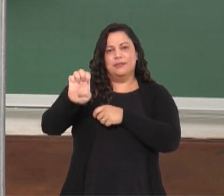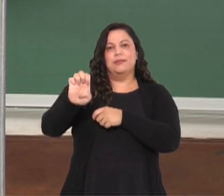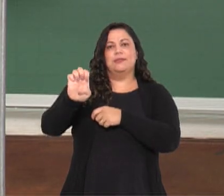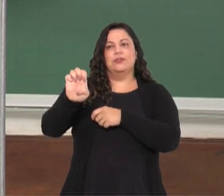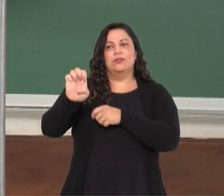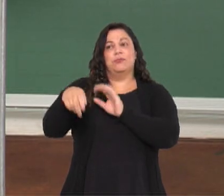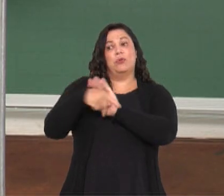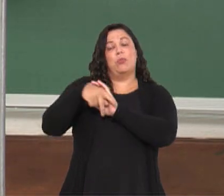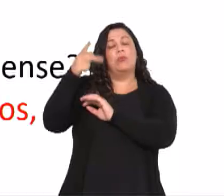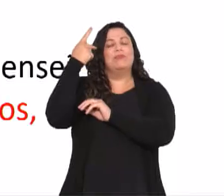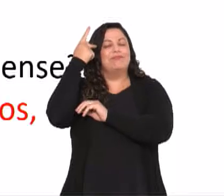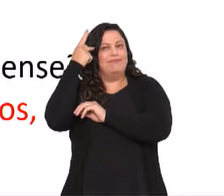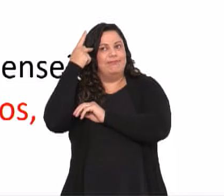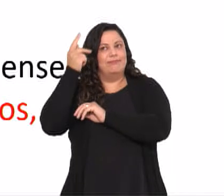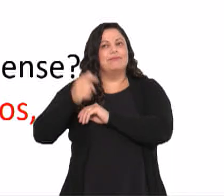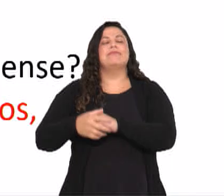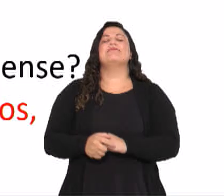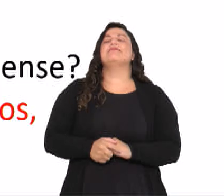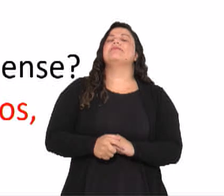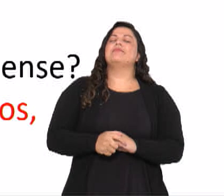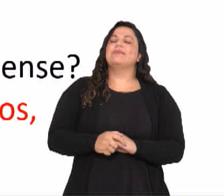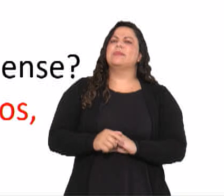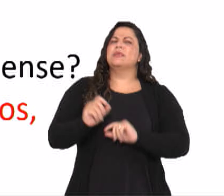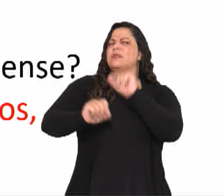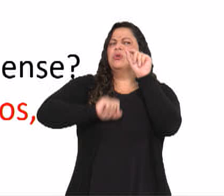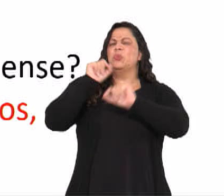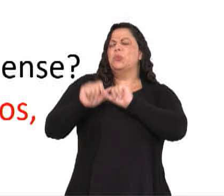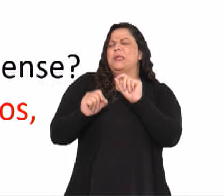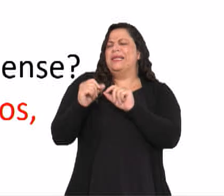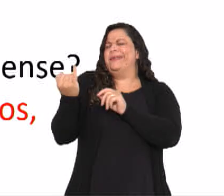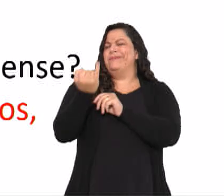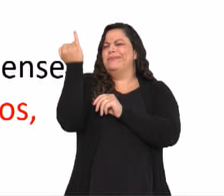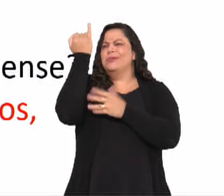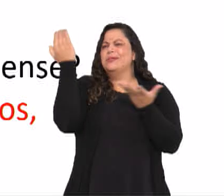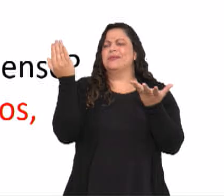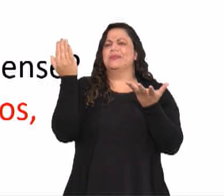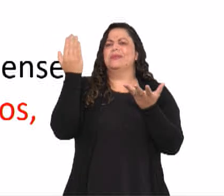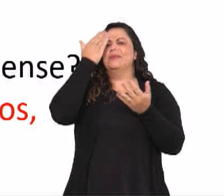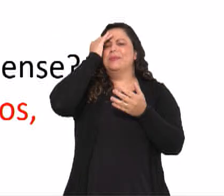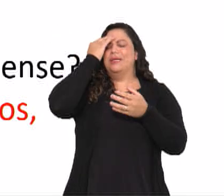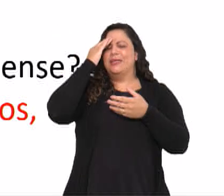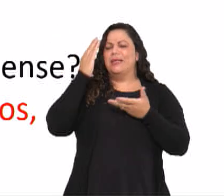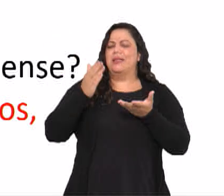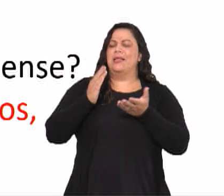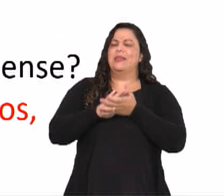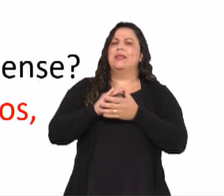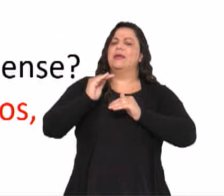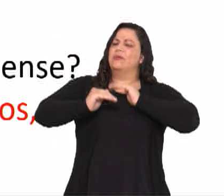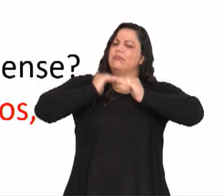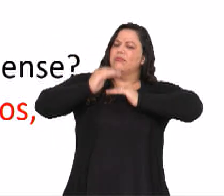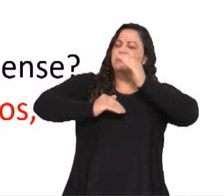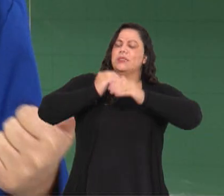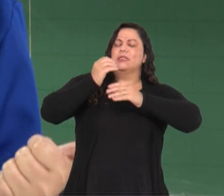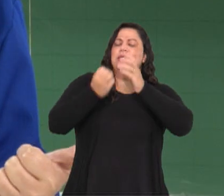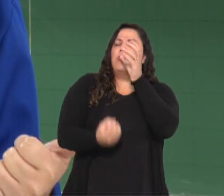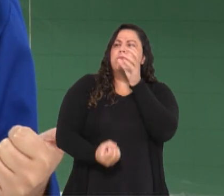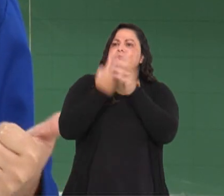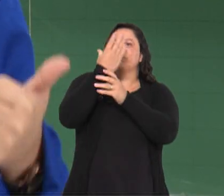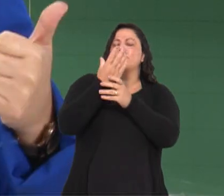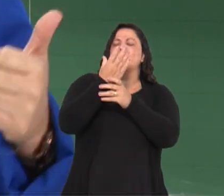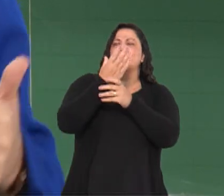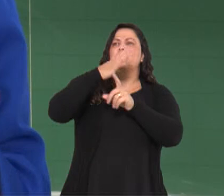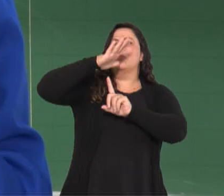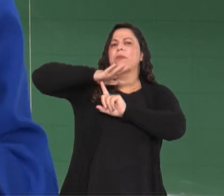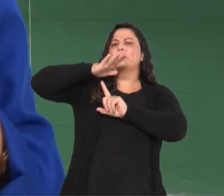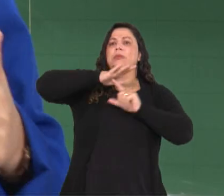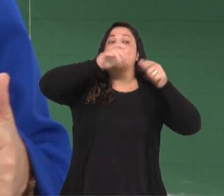elementos foram importantes, né, ou são importantes para a compreensão da formação do território paranaense? Então, lembra, a primeira coisa, a localização, né?